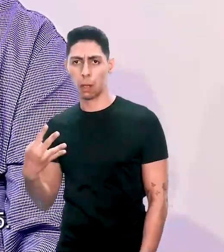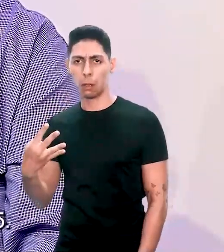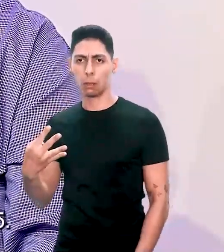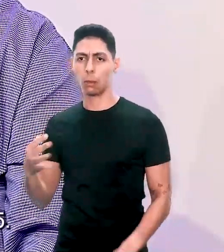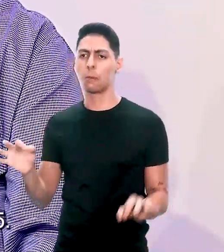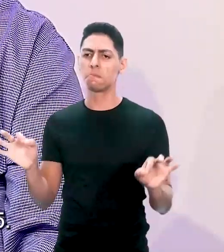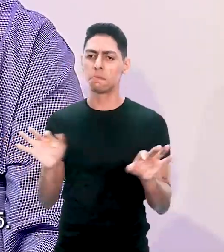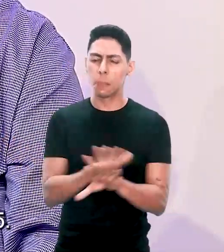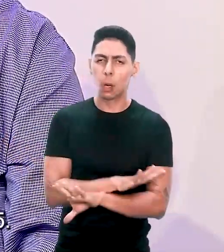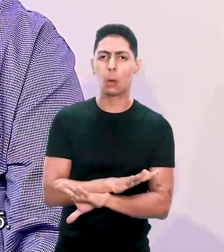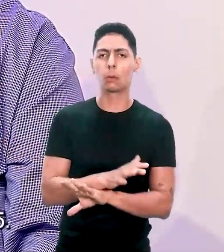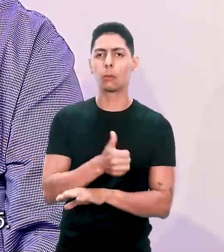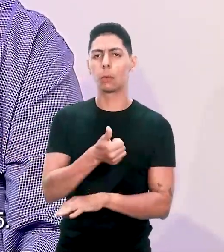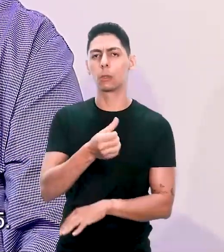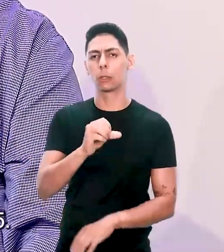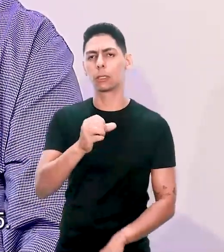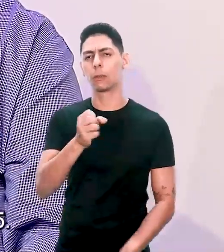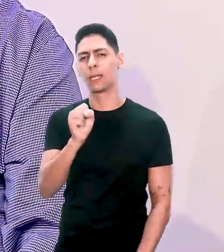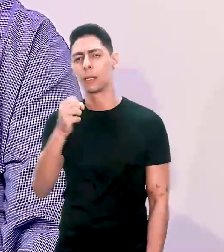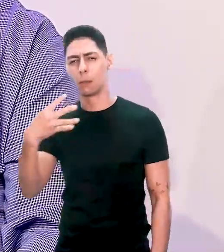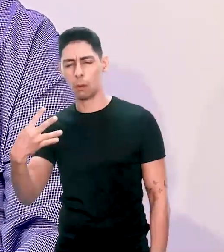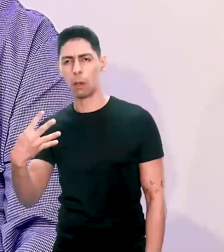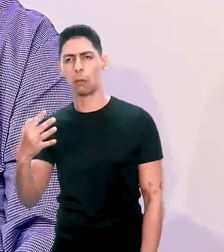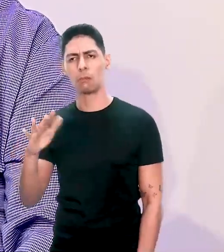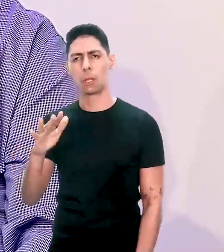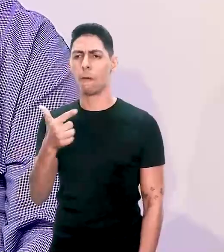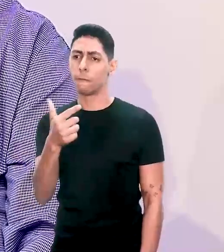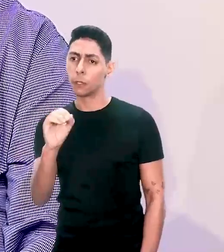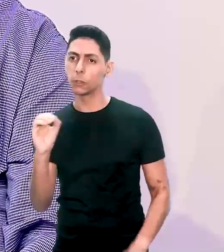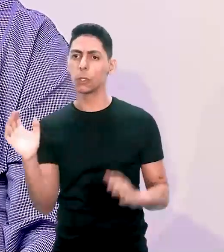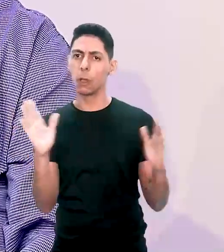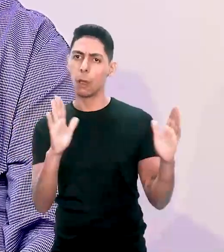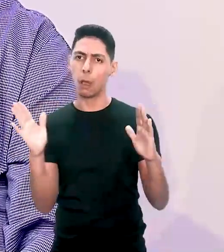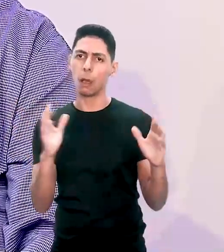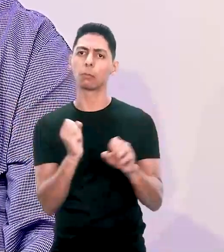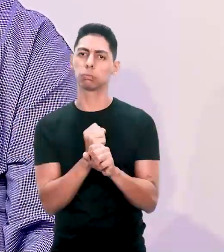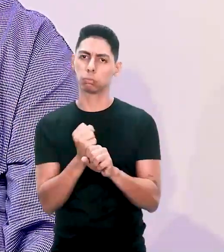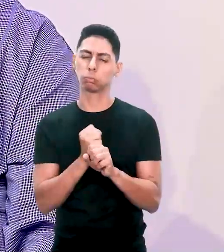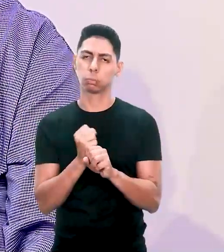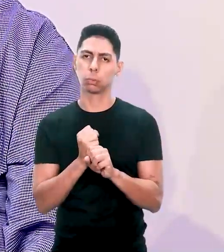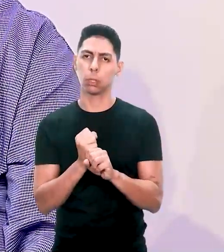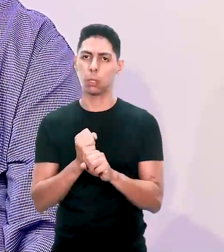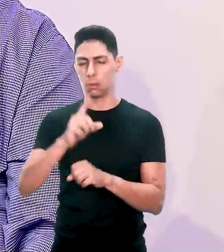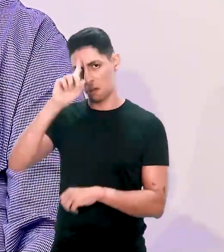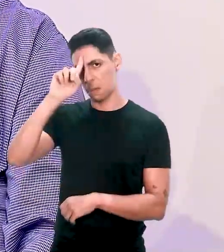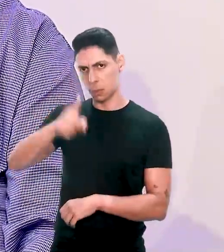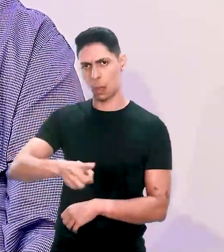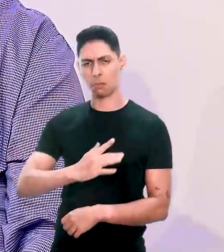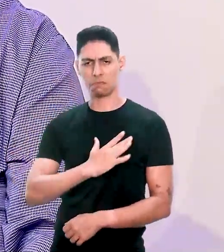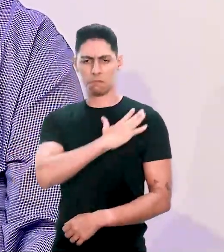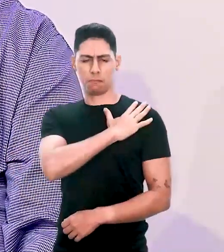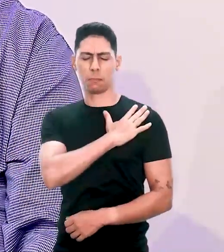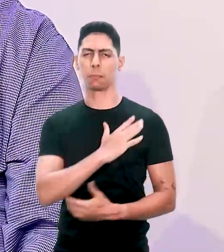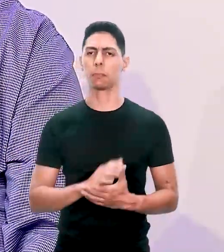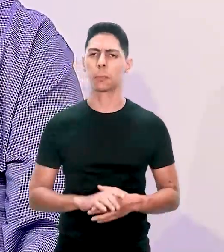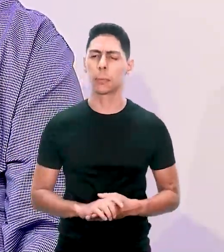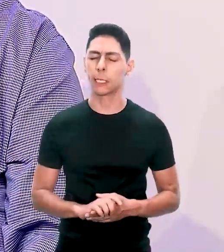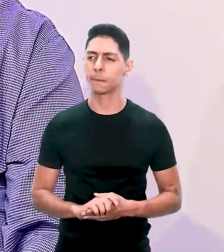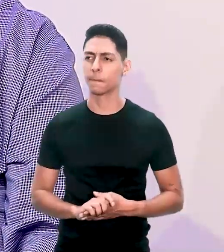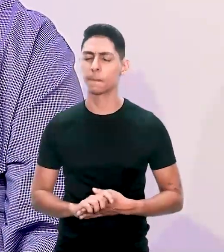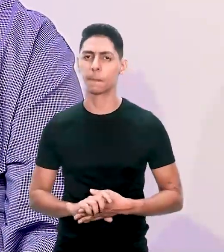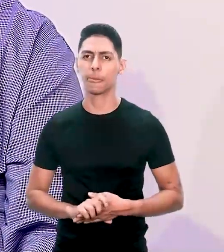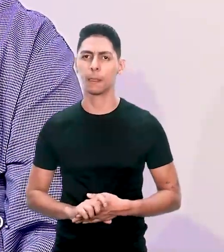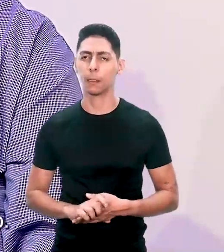militar em 1984, 85. Foram 20 anos, não é, do regime militar. isso. Você